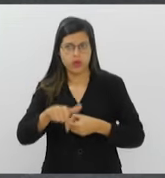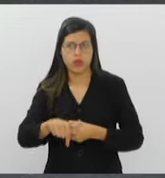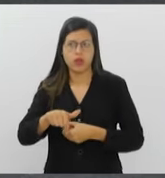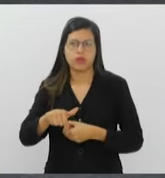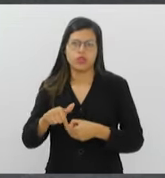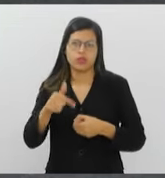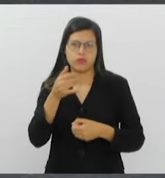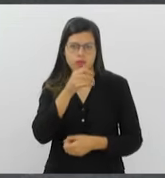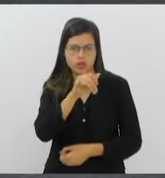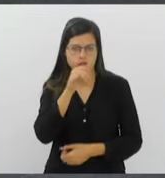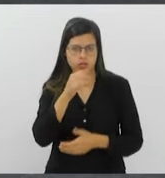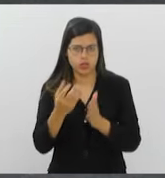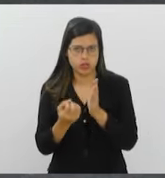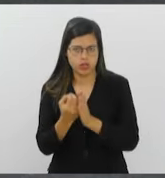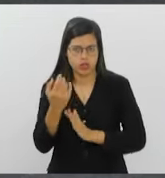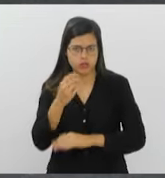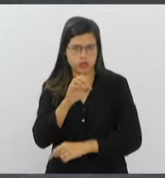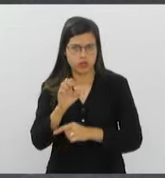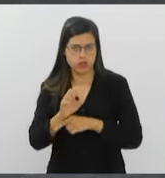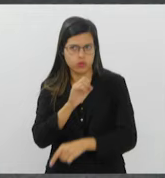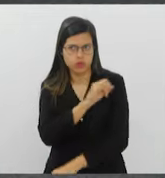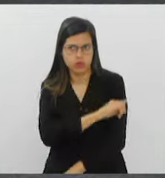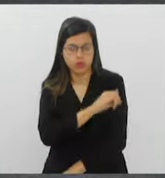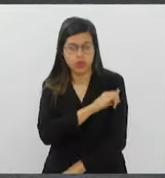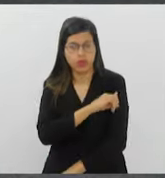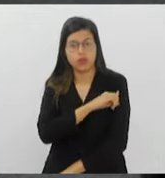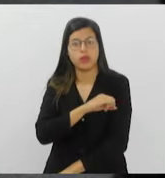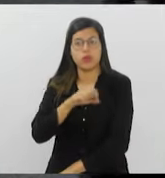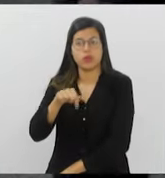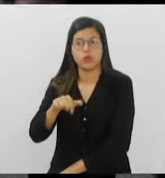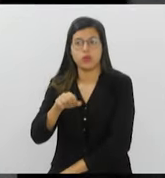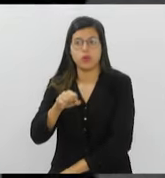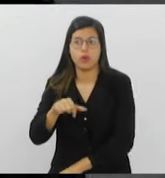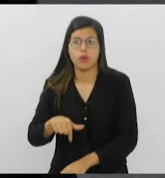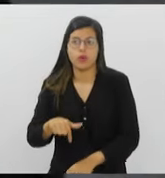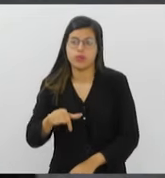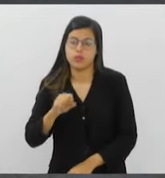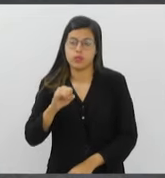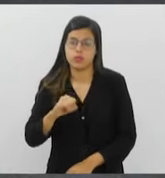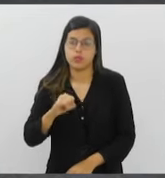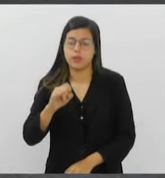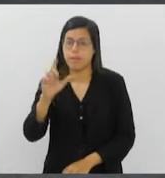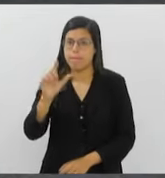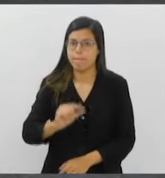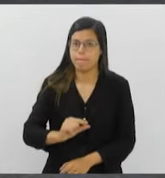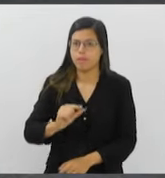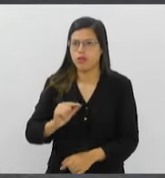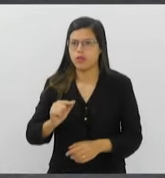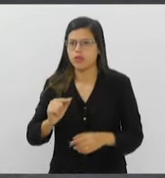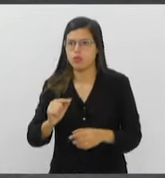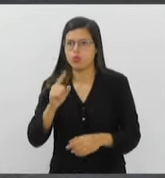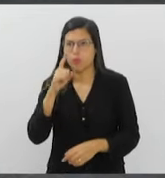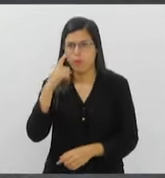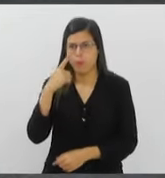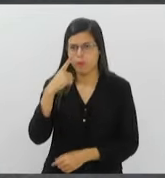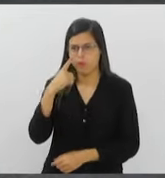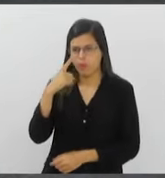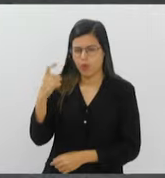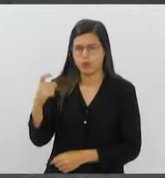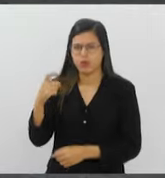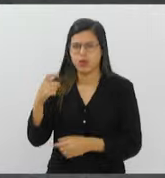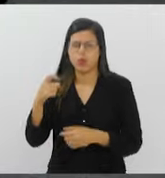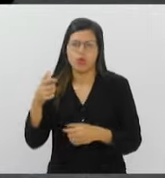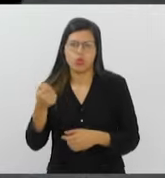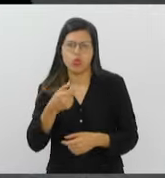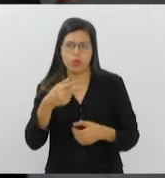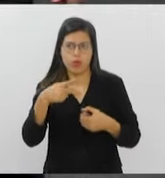Estado do Rio de Janeiro. Mesmo que um combustível fóssil um pouco menos poluente que o petróleo, o gás também é um combustível